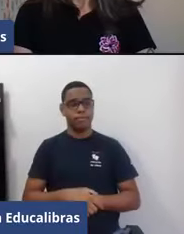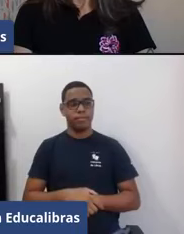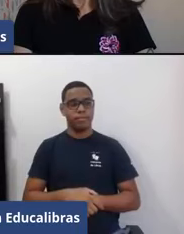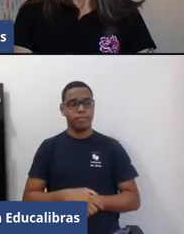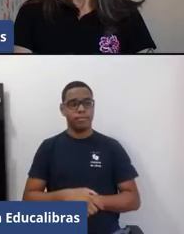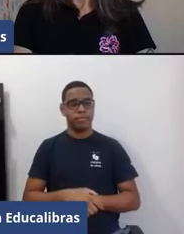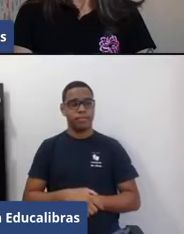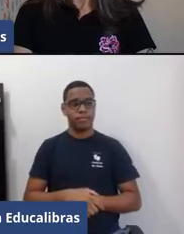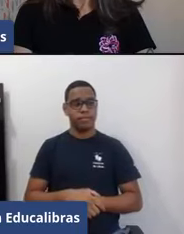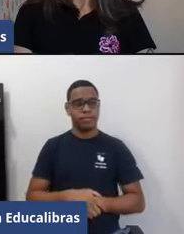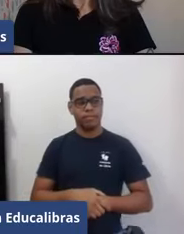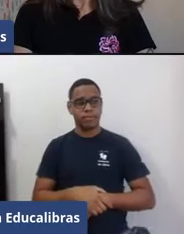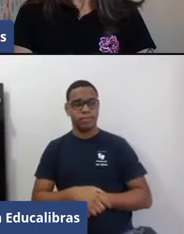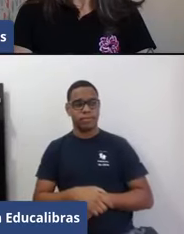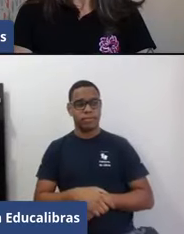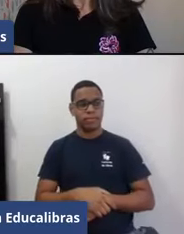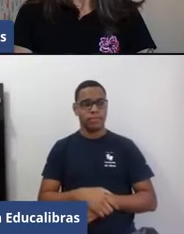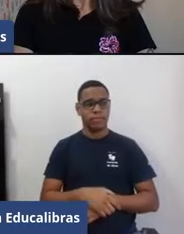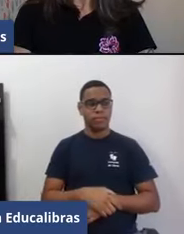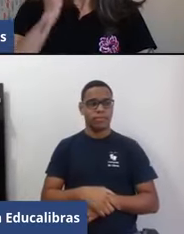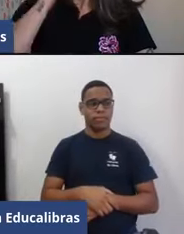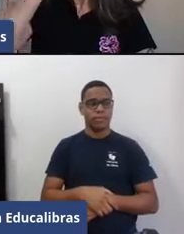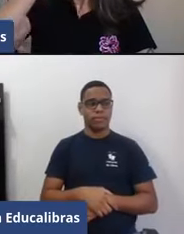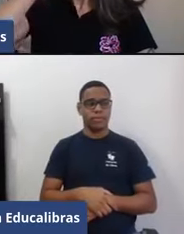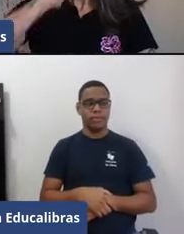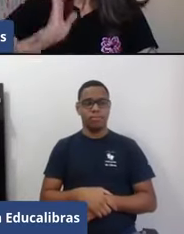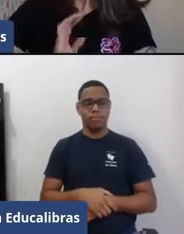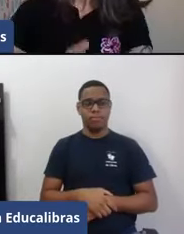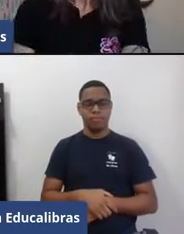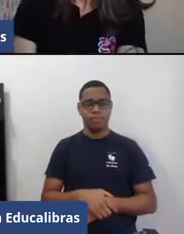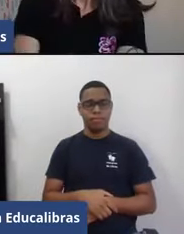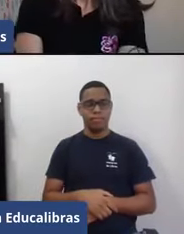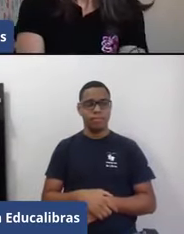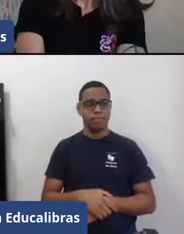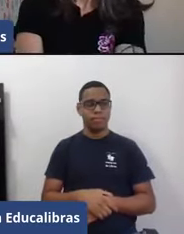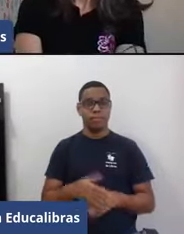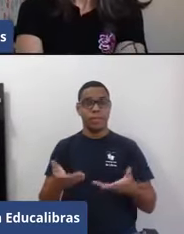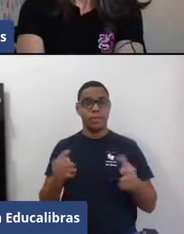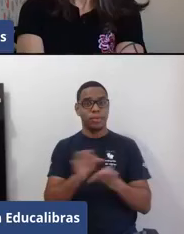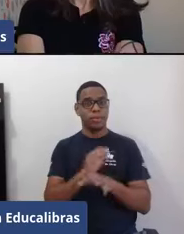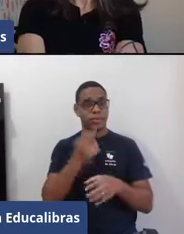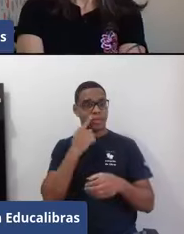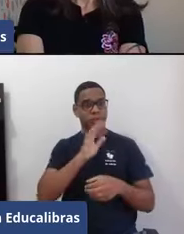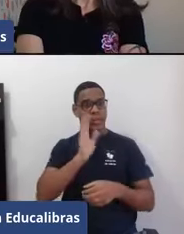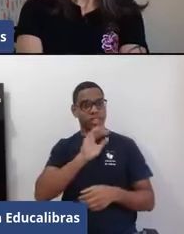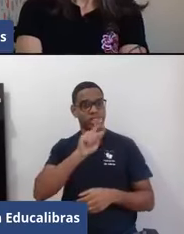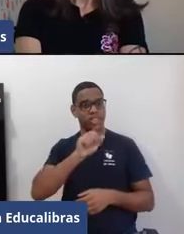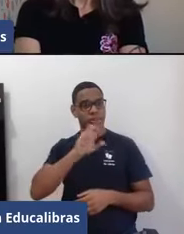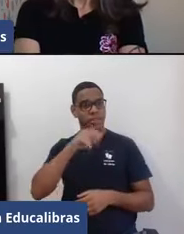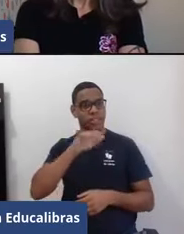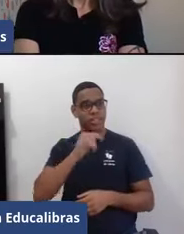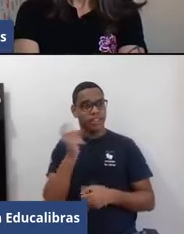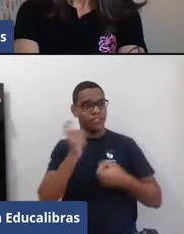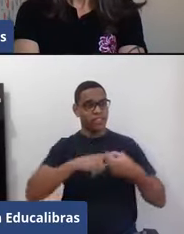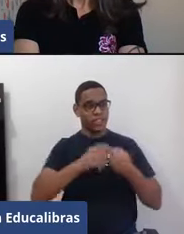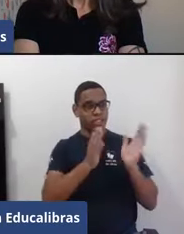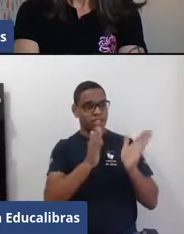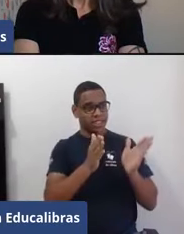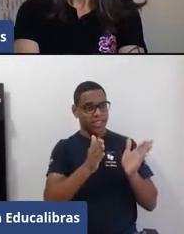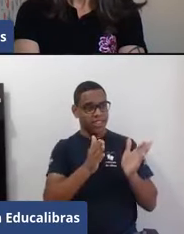pouco. Calma que todos entram. Aí, pronto. Oi, Gersonita, voltou?